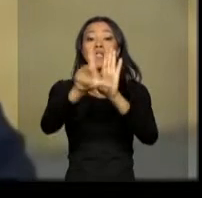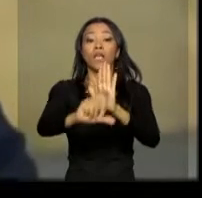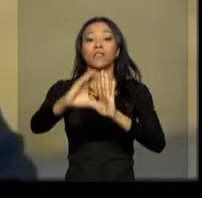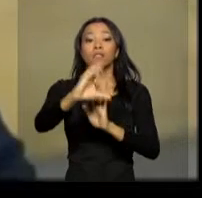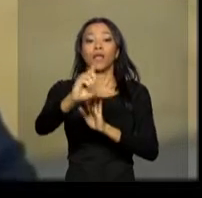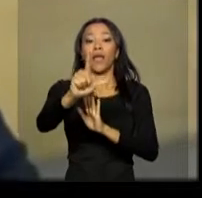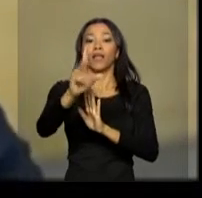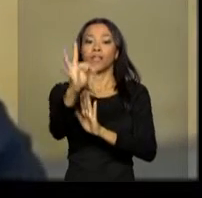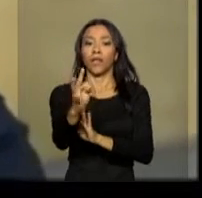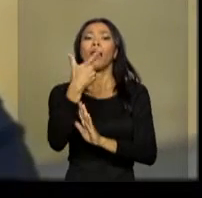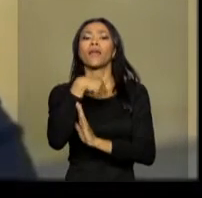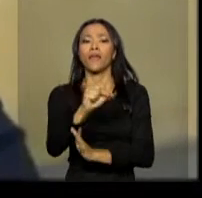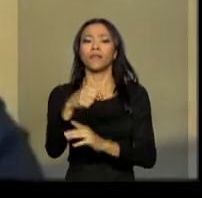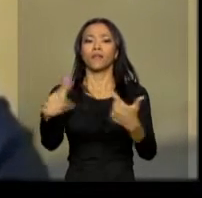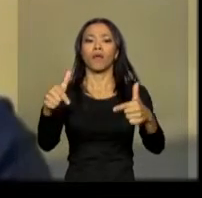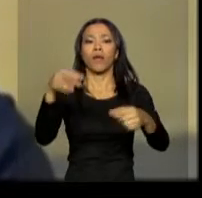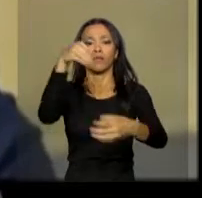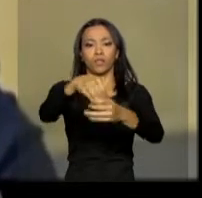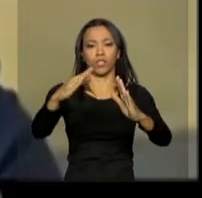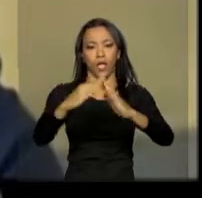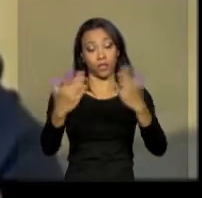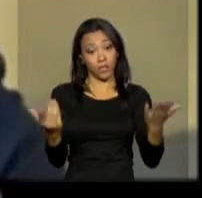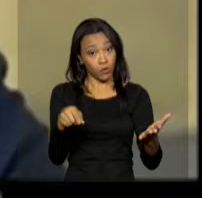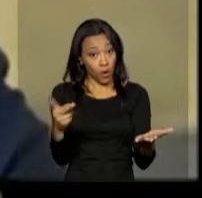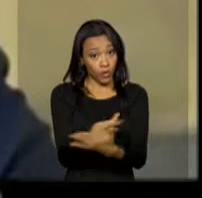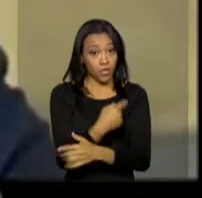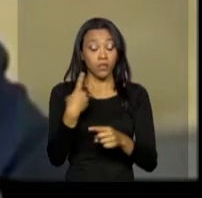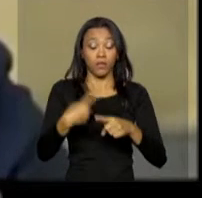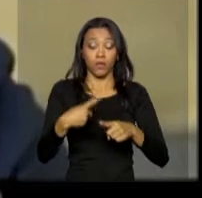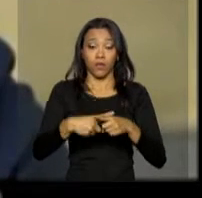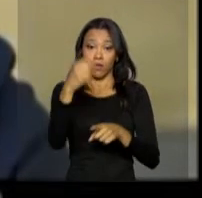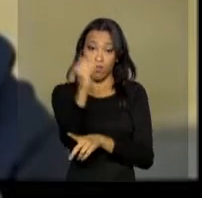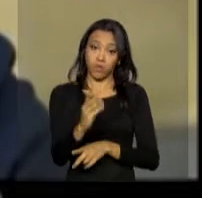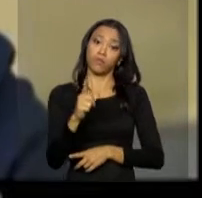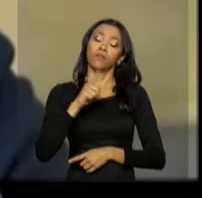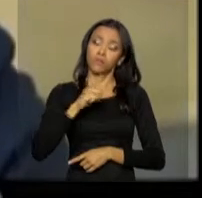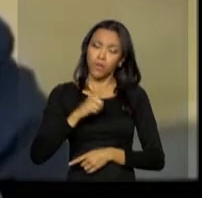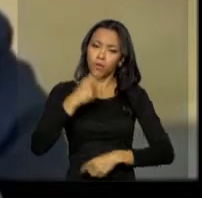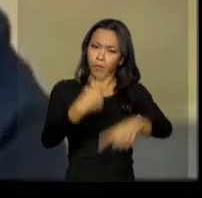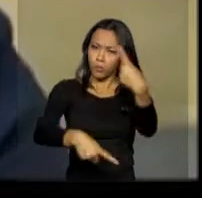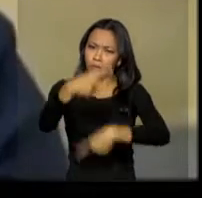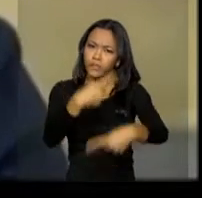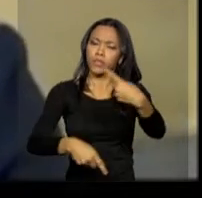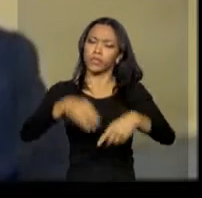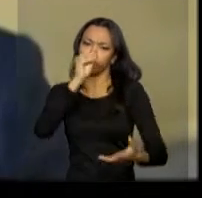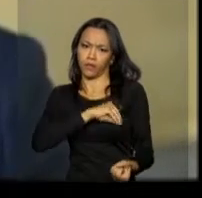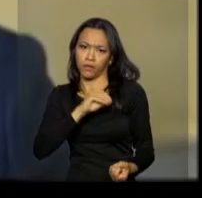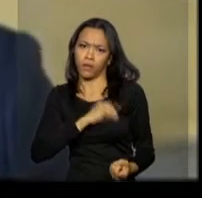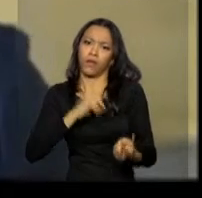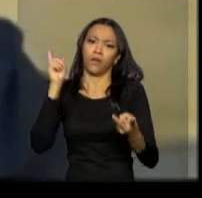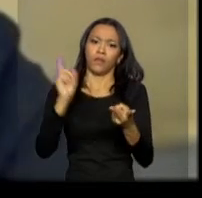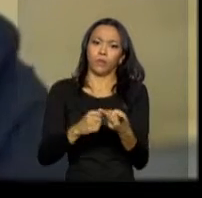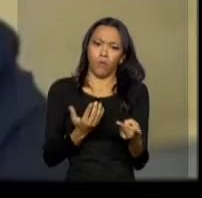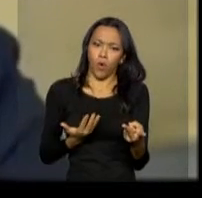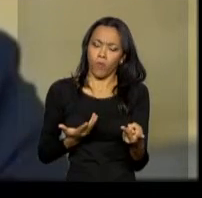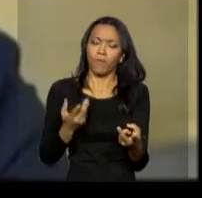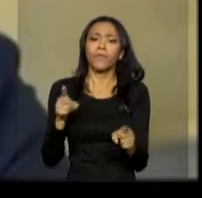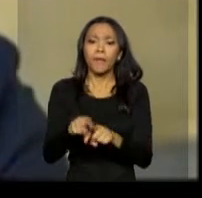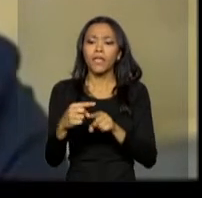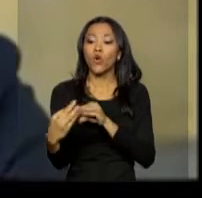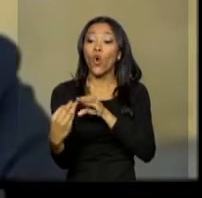domésticos. Tudo isso ocorre porque o Brasil tem uma política eficiente de emprego e salário, porque o país dialoga